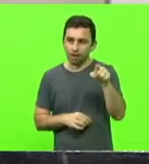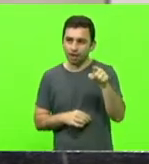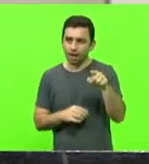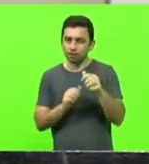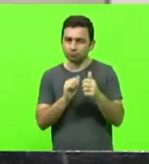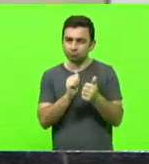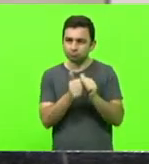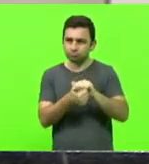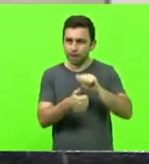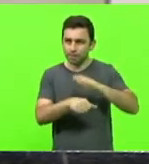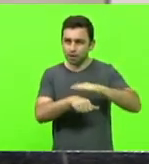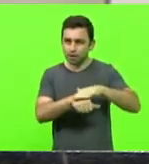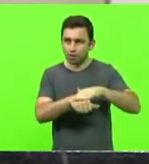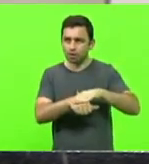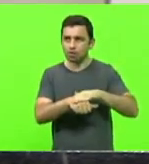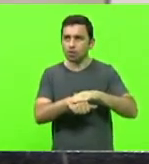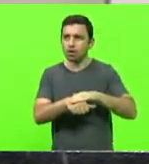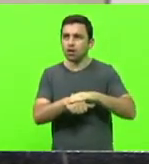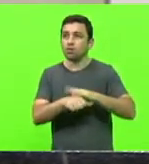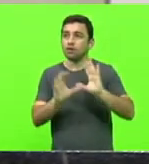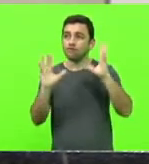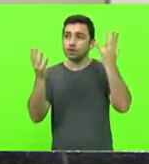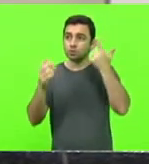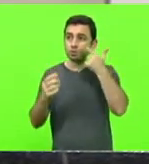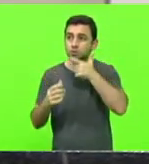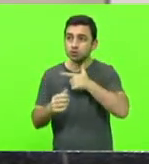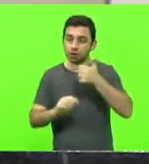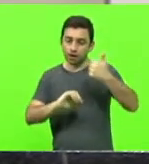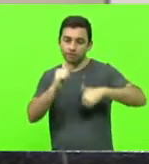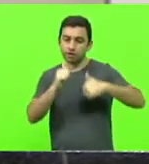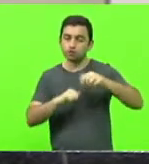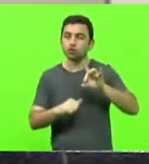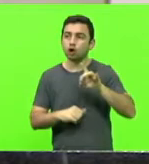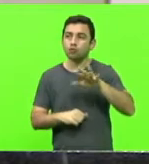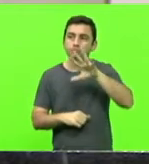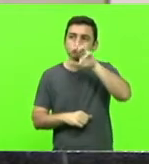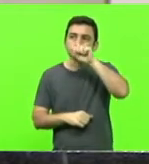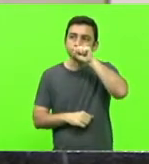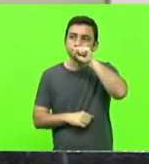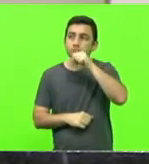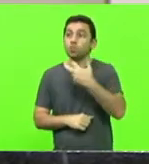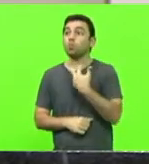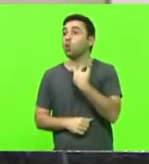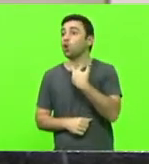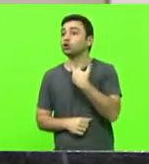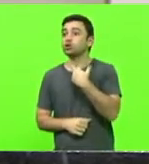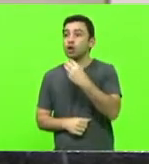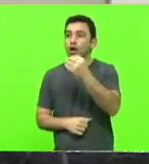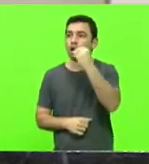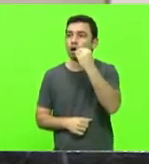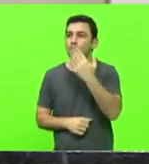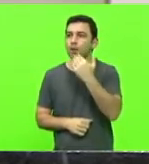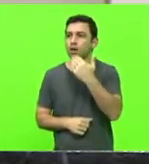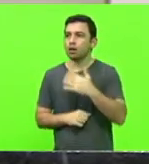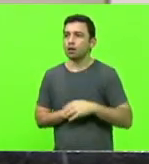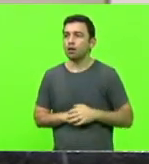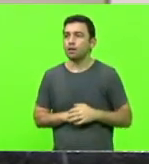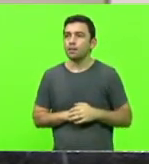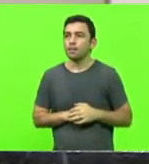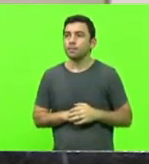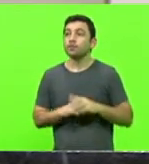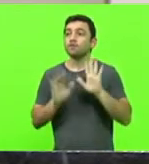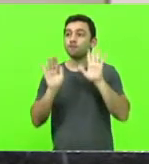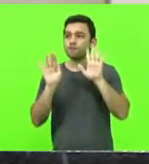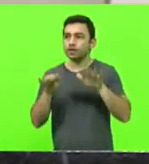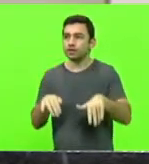O evento só pode ser avaliado, esses queijos, pelo cheiro. Ninguém pôde provar o queijo, e no final do evento tiveram